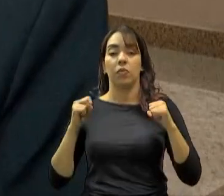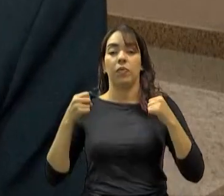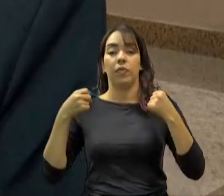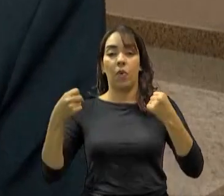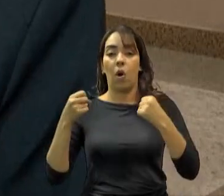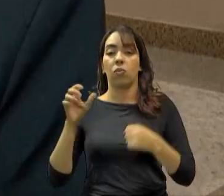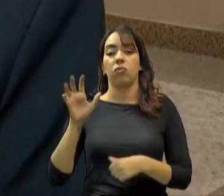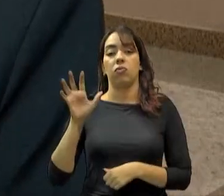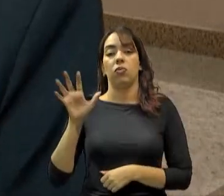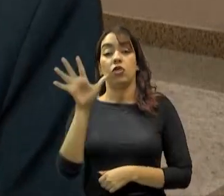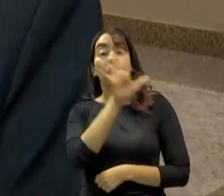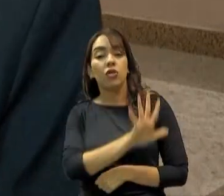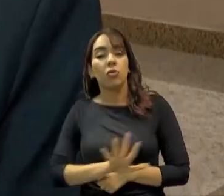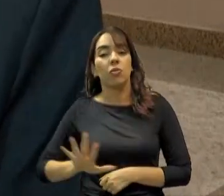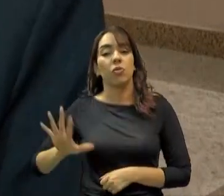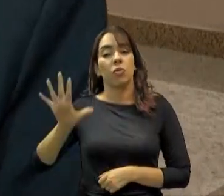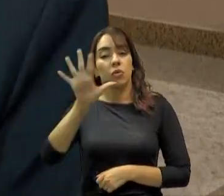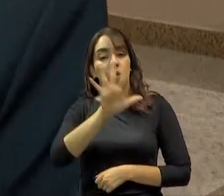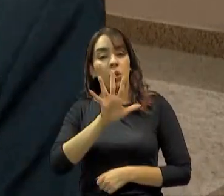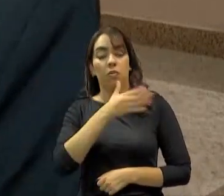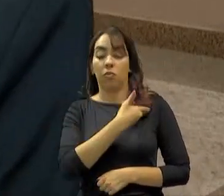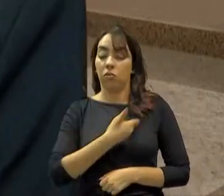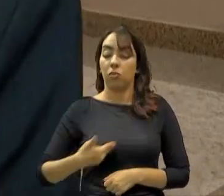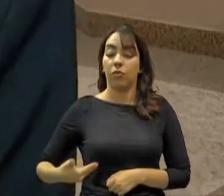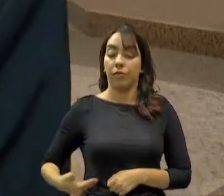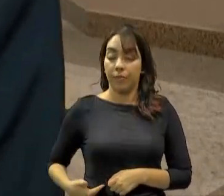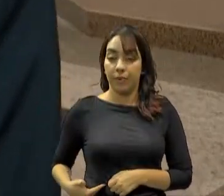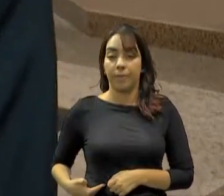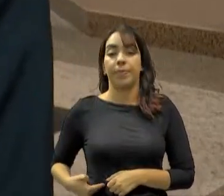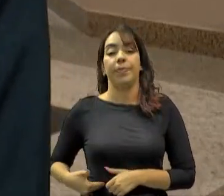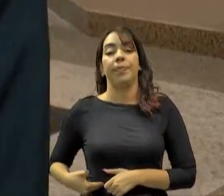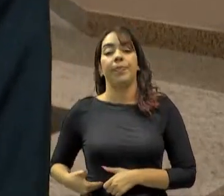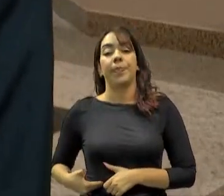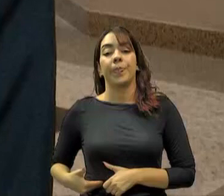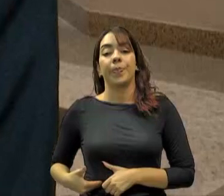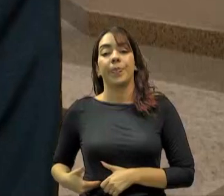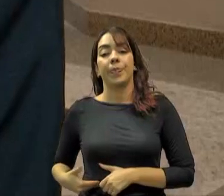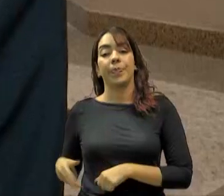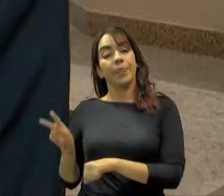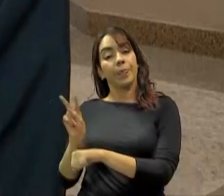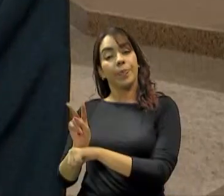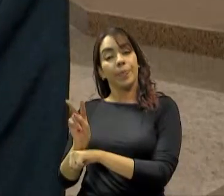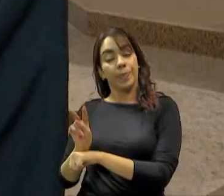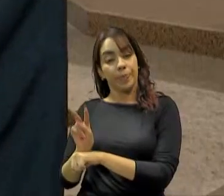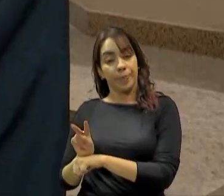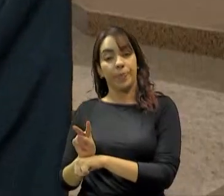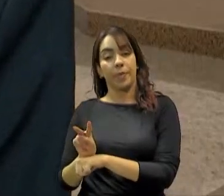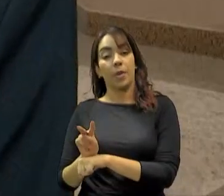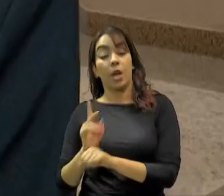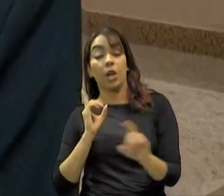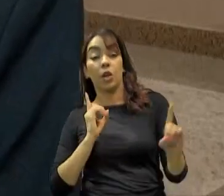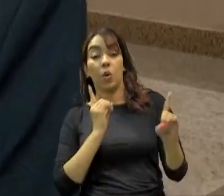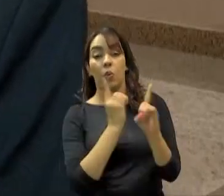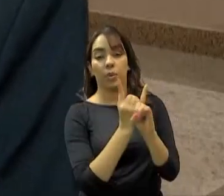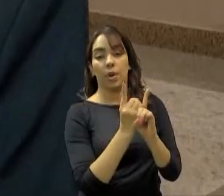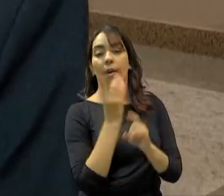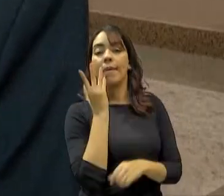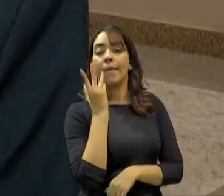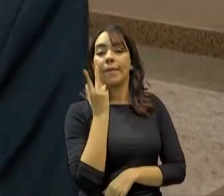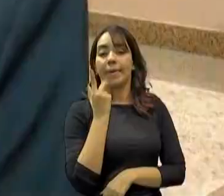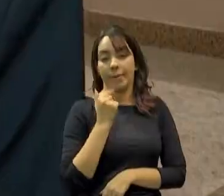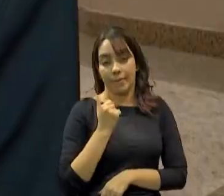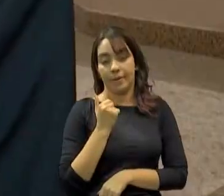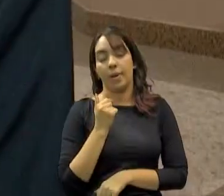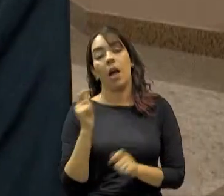equipamentos todas as setoriais da rede de proteção da criança e do adolescente para identificar essas crianças sem conhecer não dá para